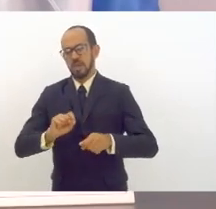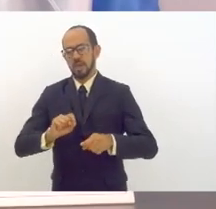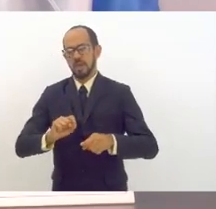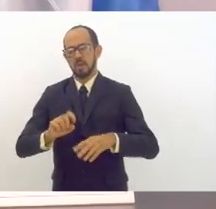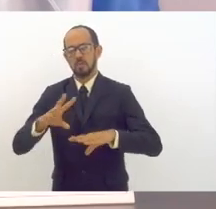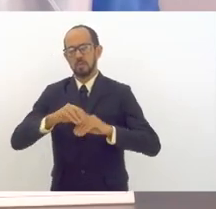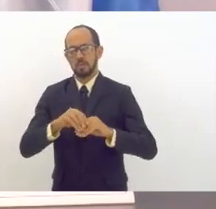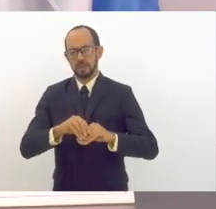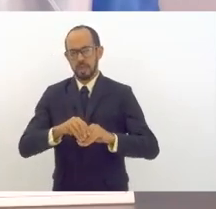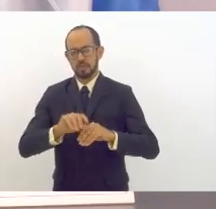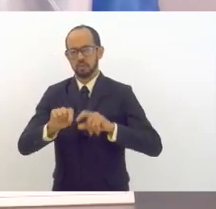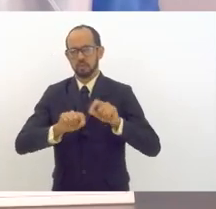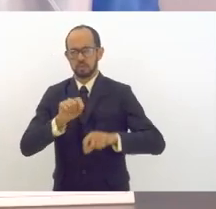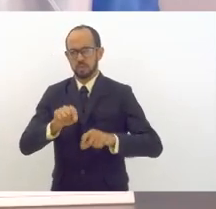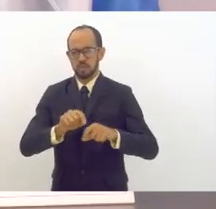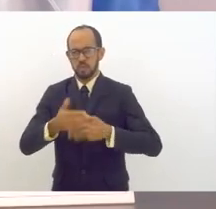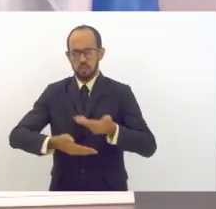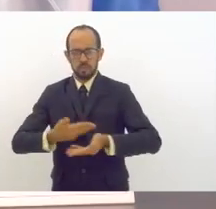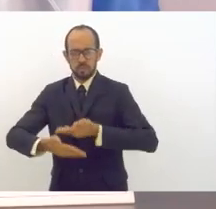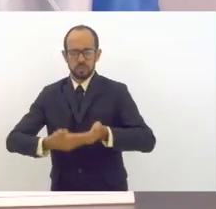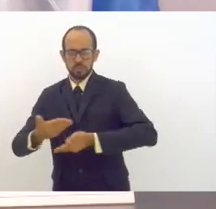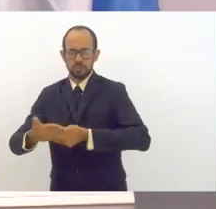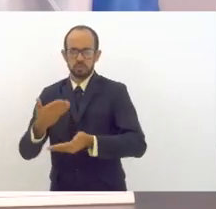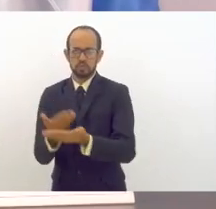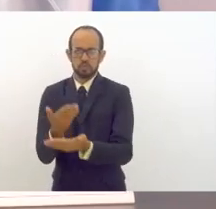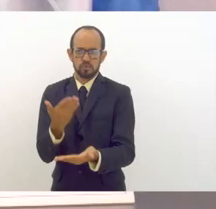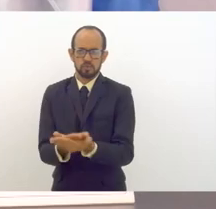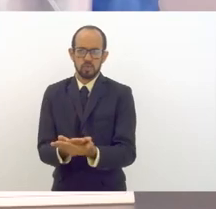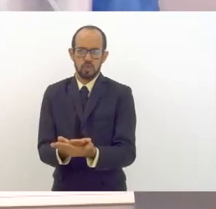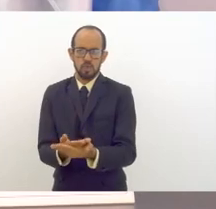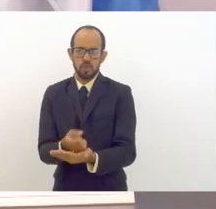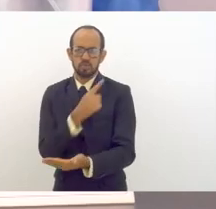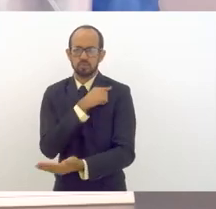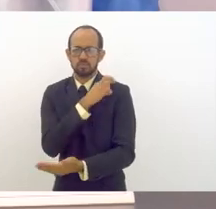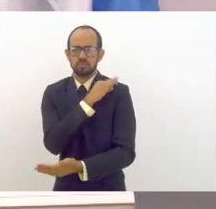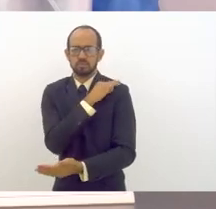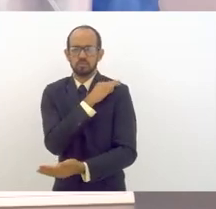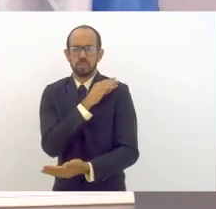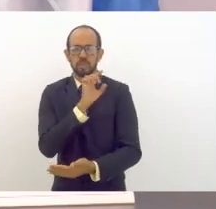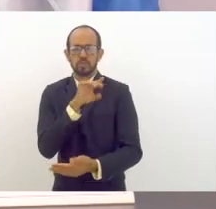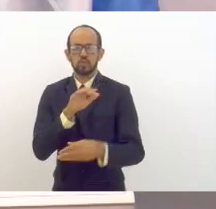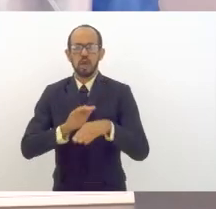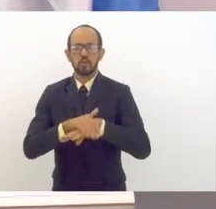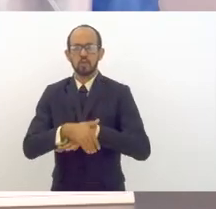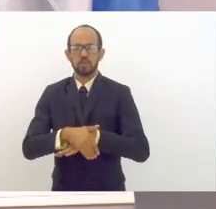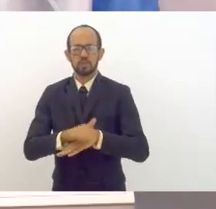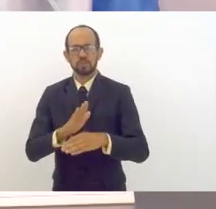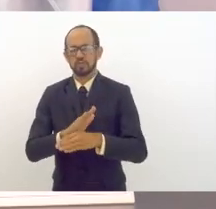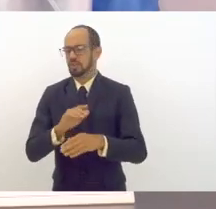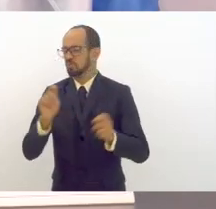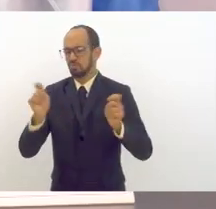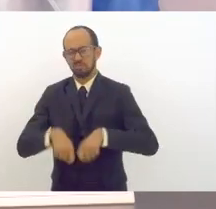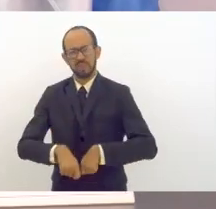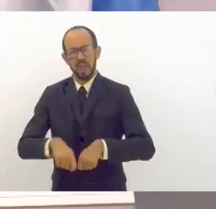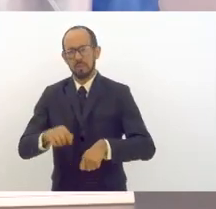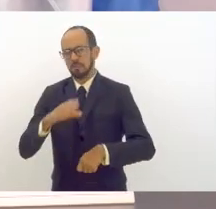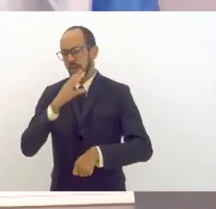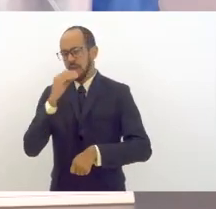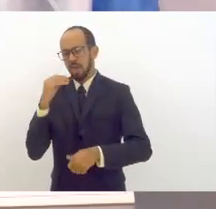que, no caso do ensino médio, só funcionam no regime noturno, o que é inadequado para adolescentes.